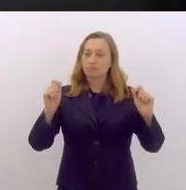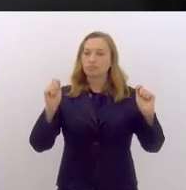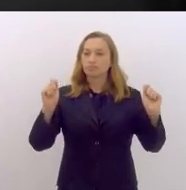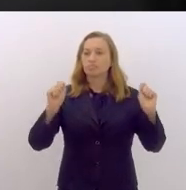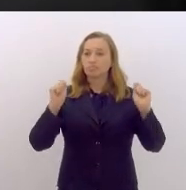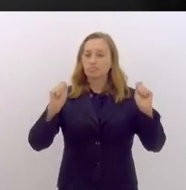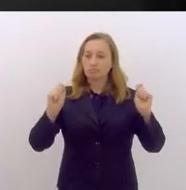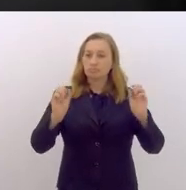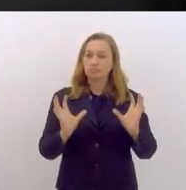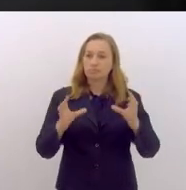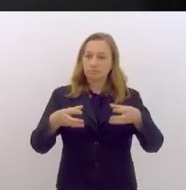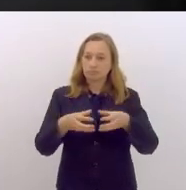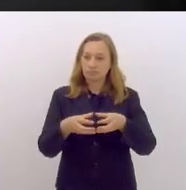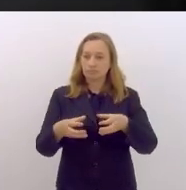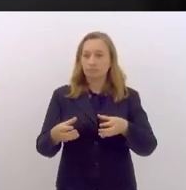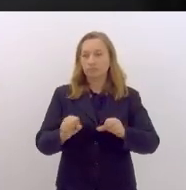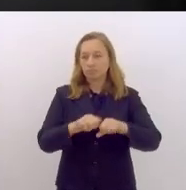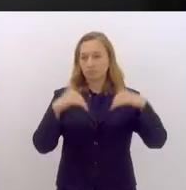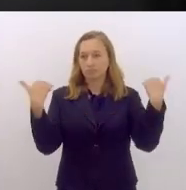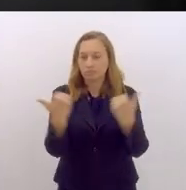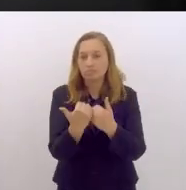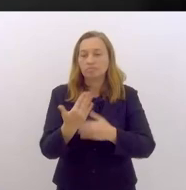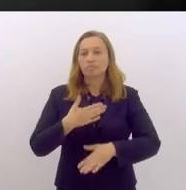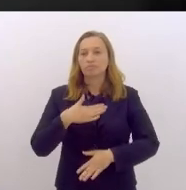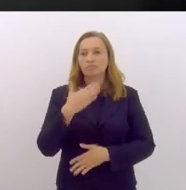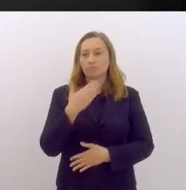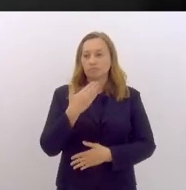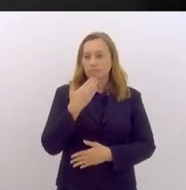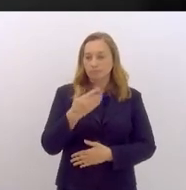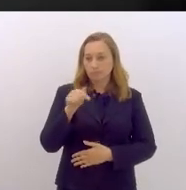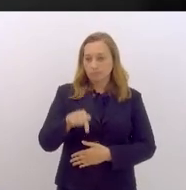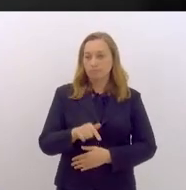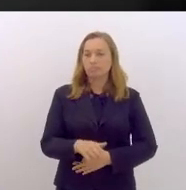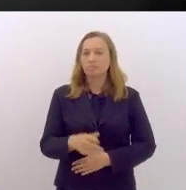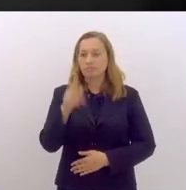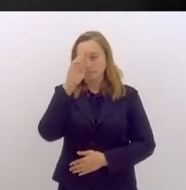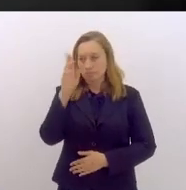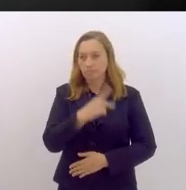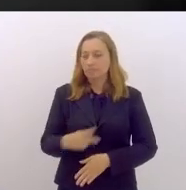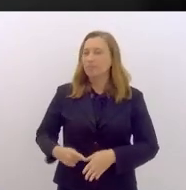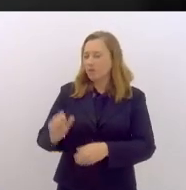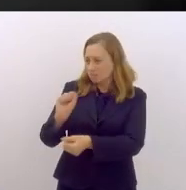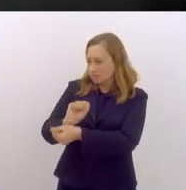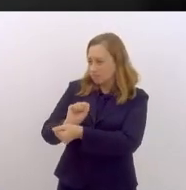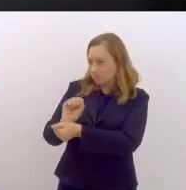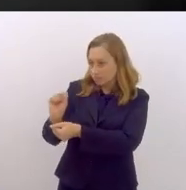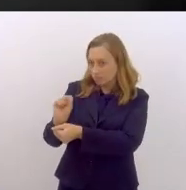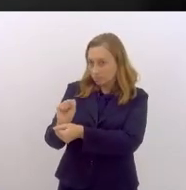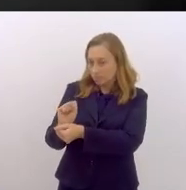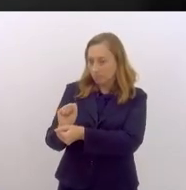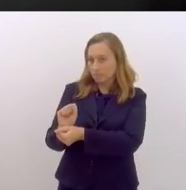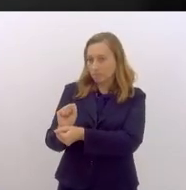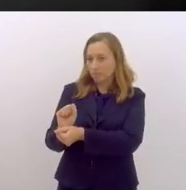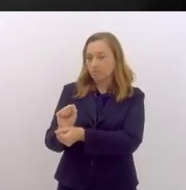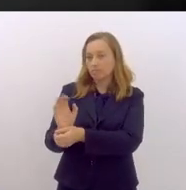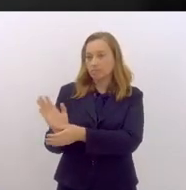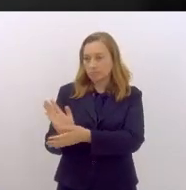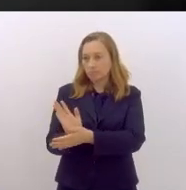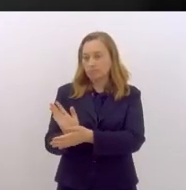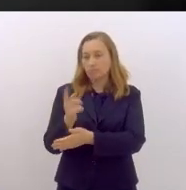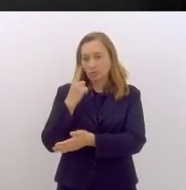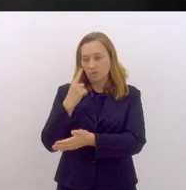torcidas organizadas nos estádios. Então, esse é o meu encaminhamento aqui. Presidente. Mas deixa eu só colher o parecer, claro. E aí a gente encaminha. Pode